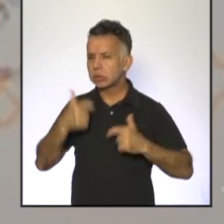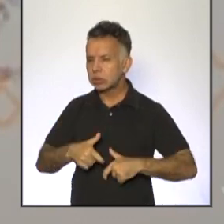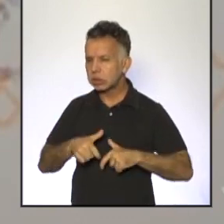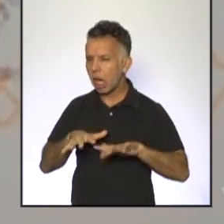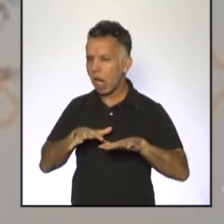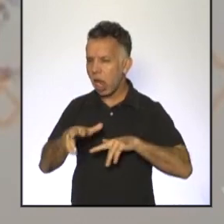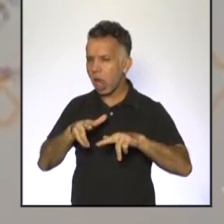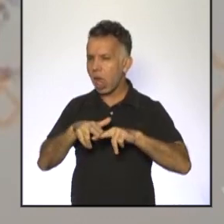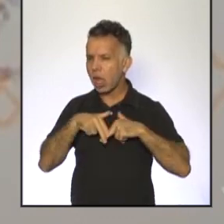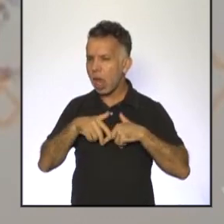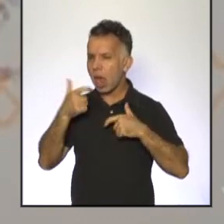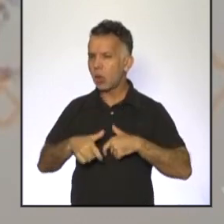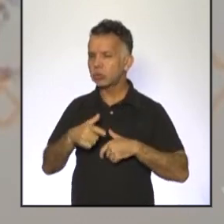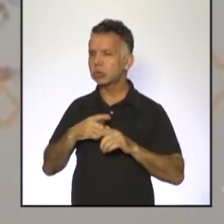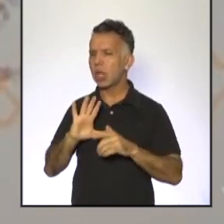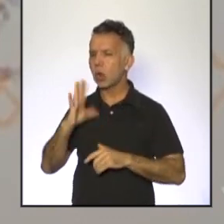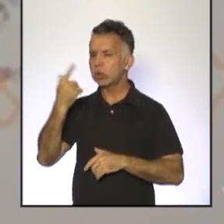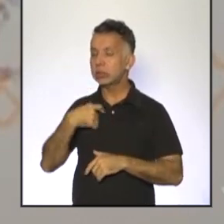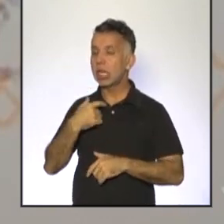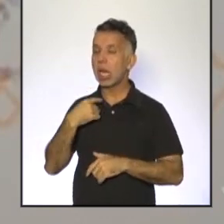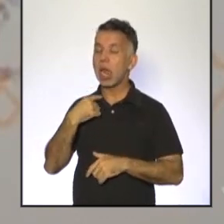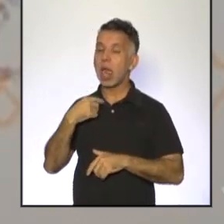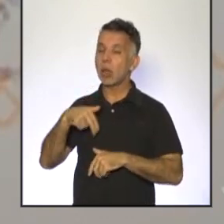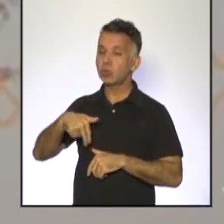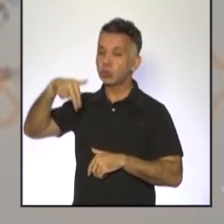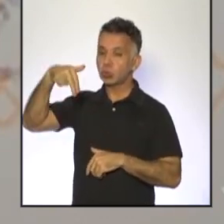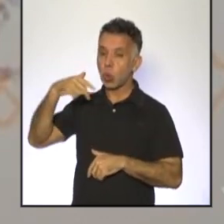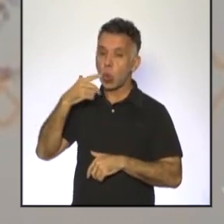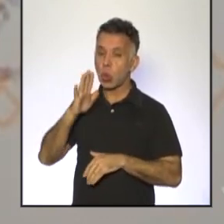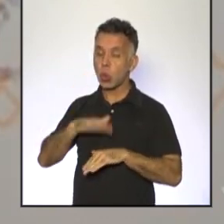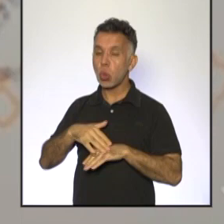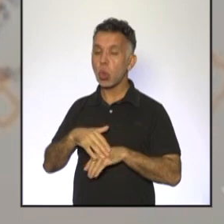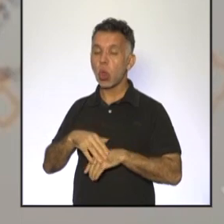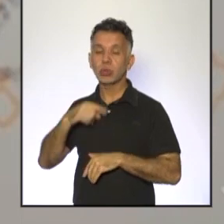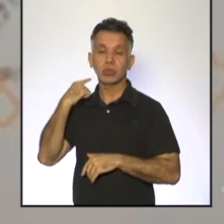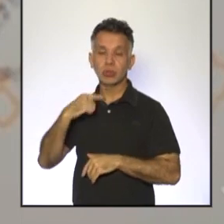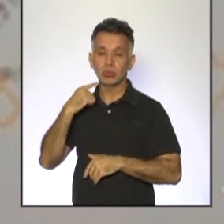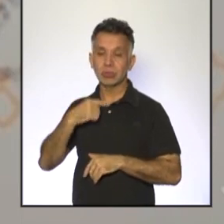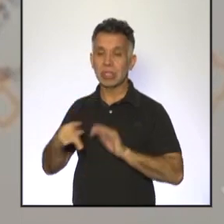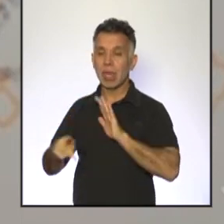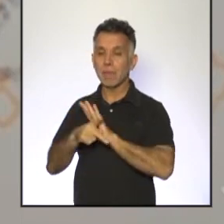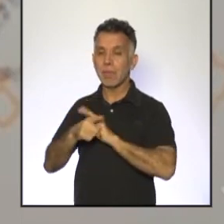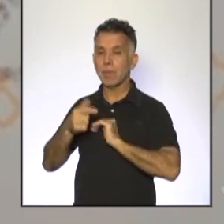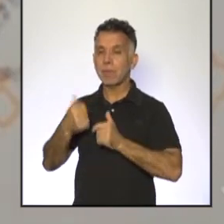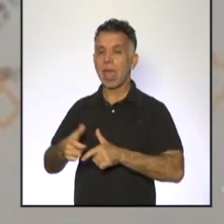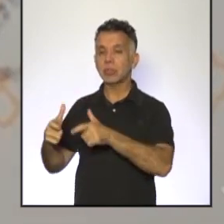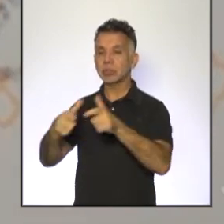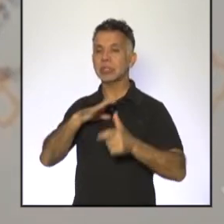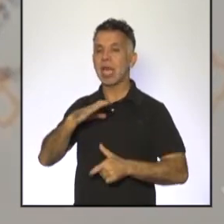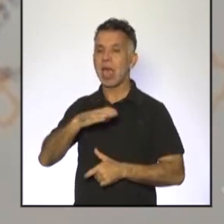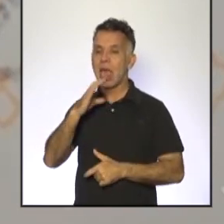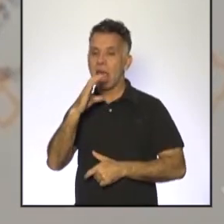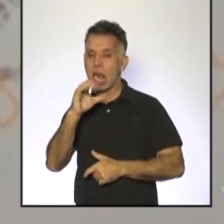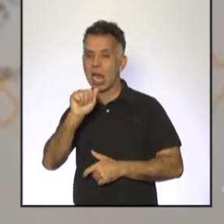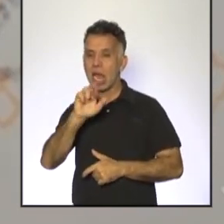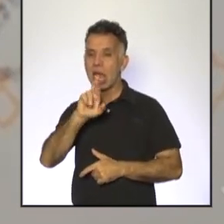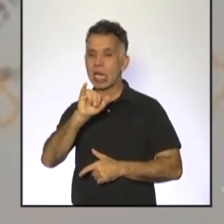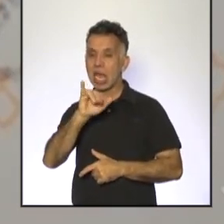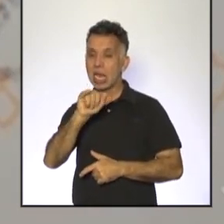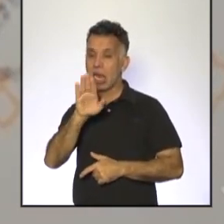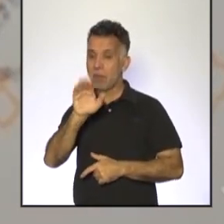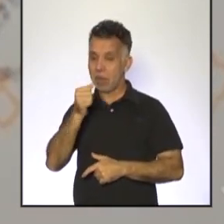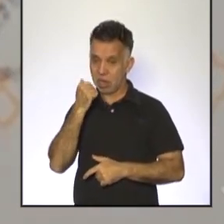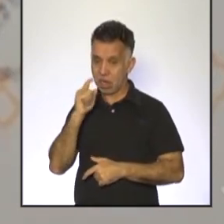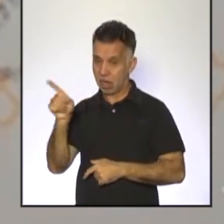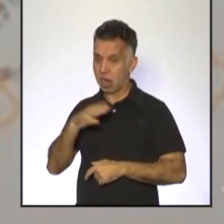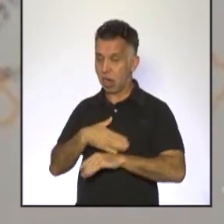está no norte de Minas, num distrito da cidade de Itacarambi, chamado Distrito de Caraíba. Eu fui